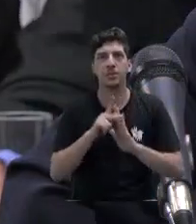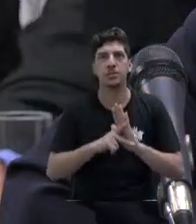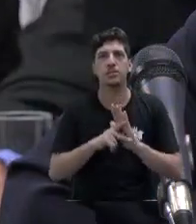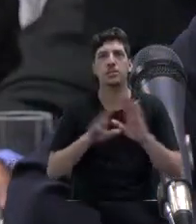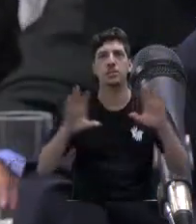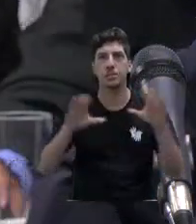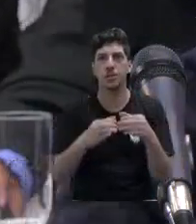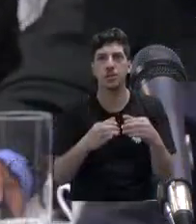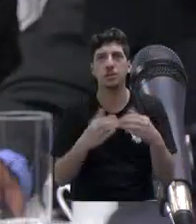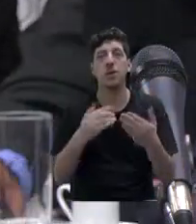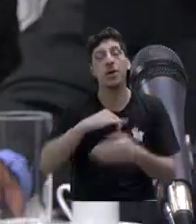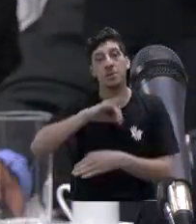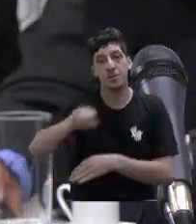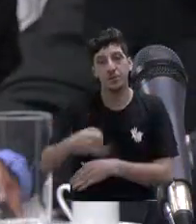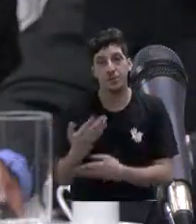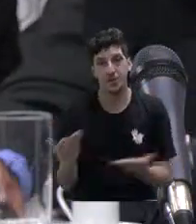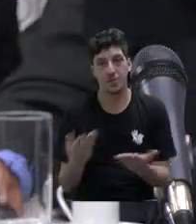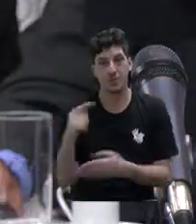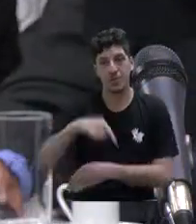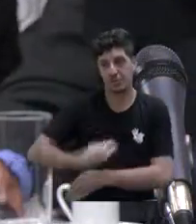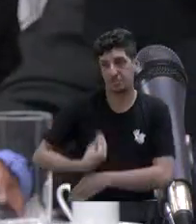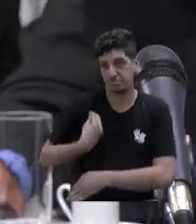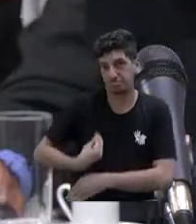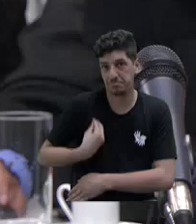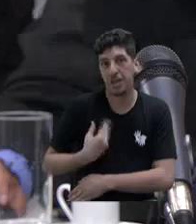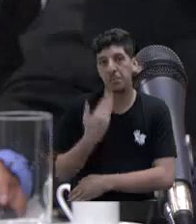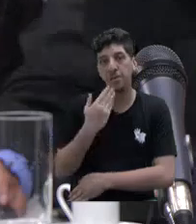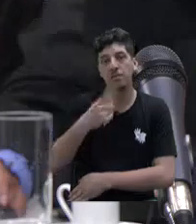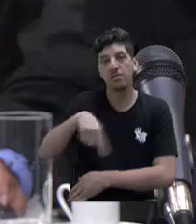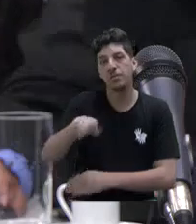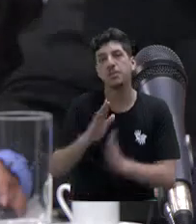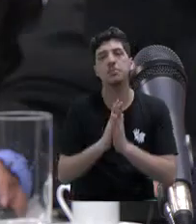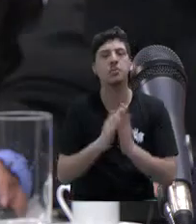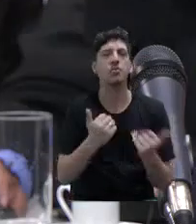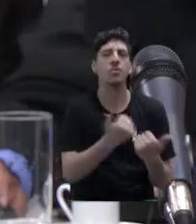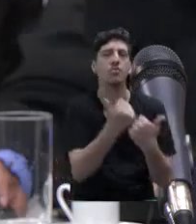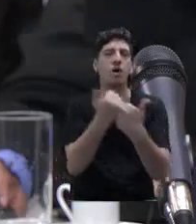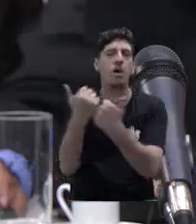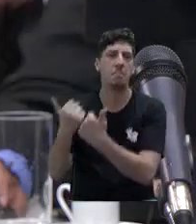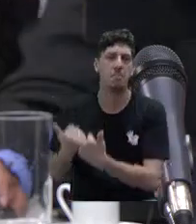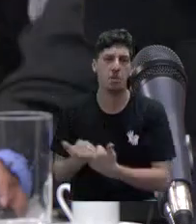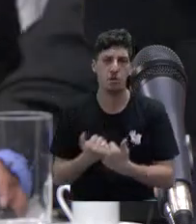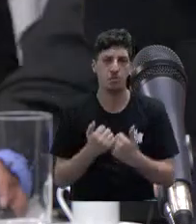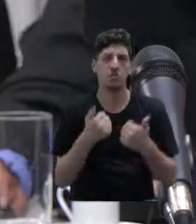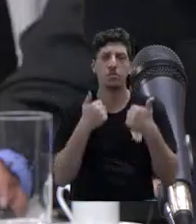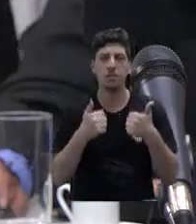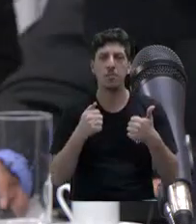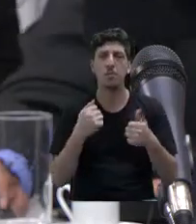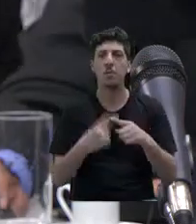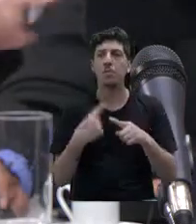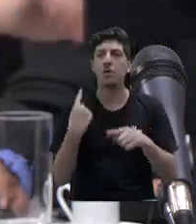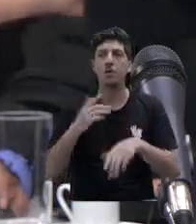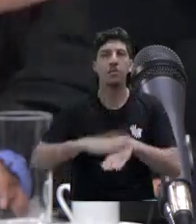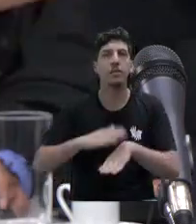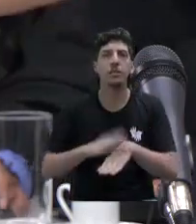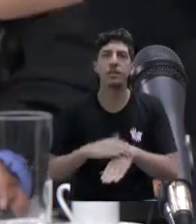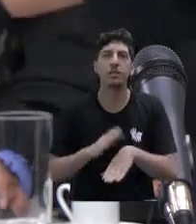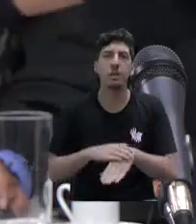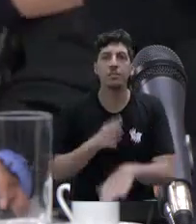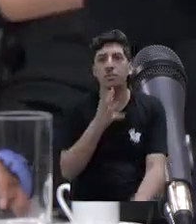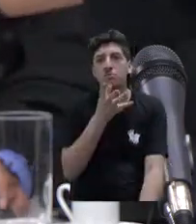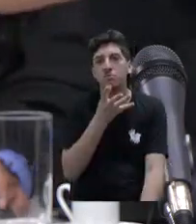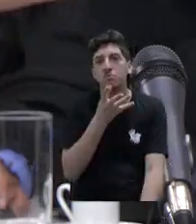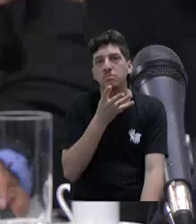comissão, e eu aproveito aqui para pedir o apoio de todos os senhores deputados, porque nós estamos perdendo tempo.